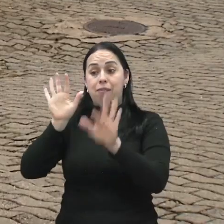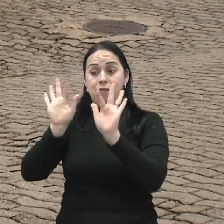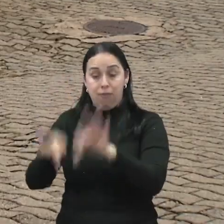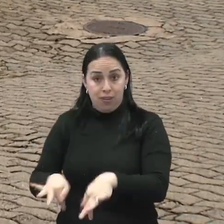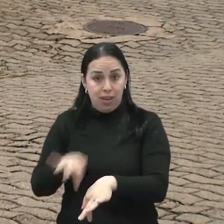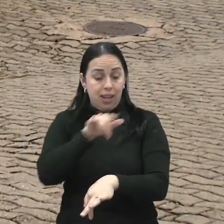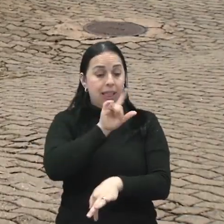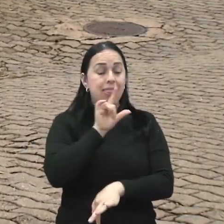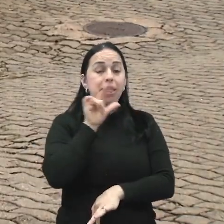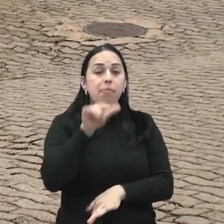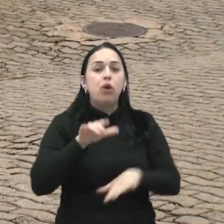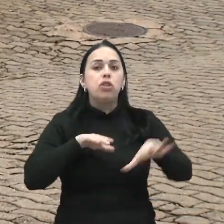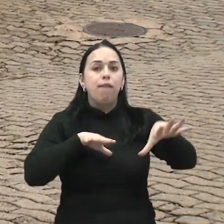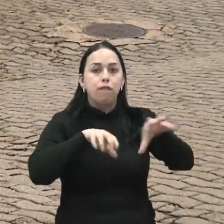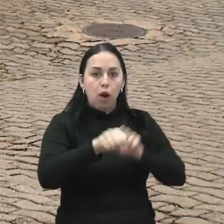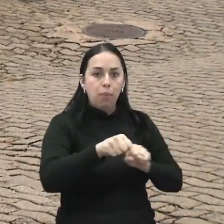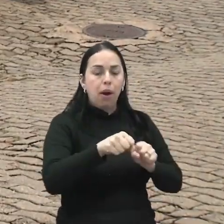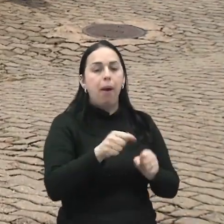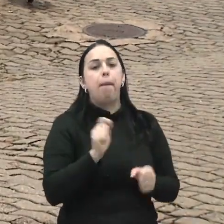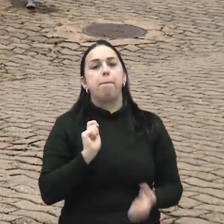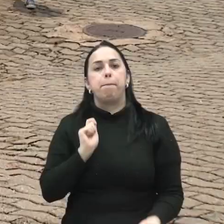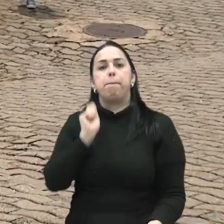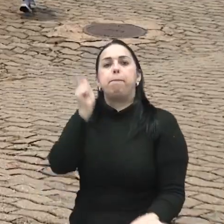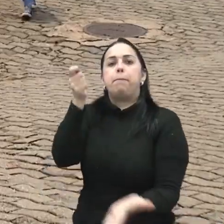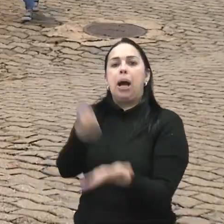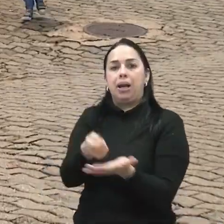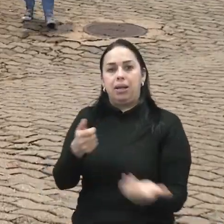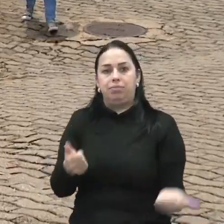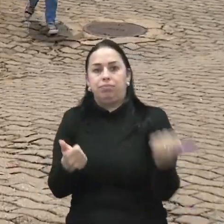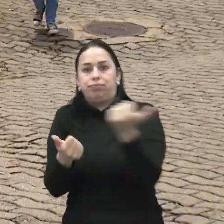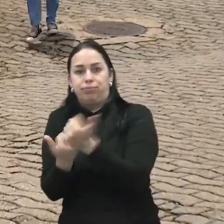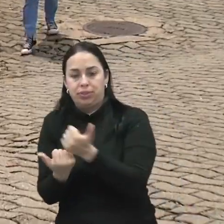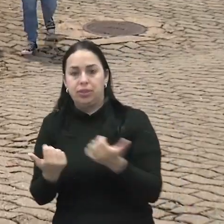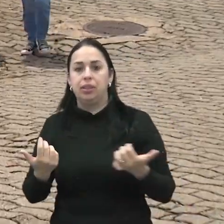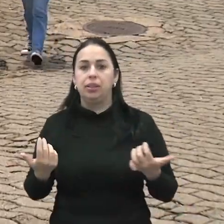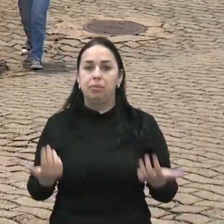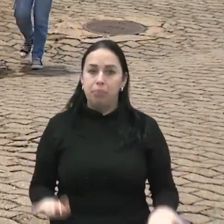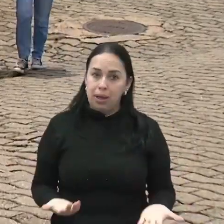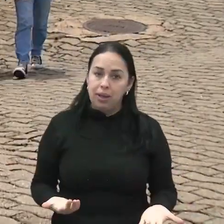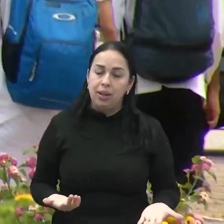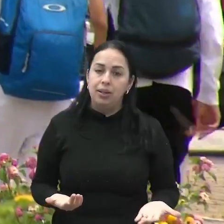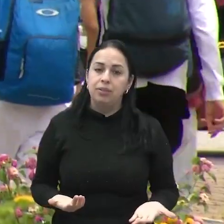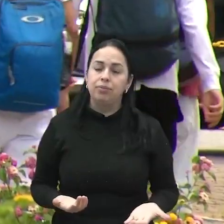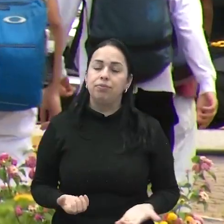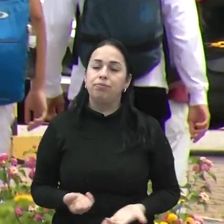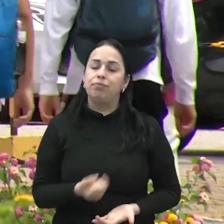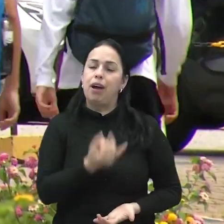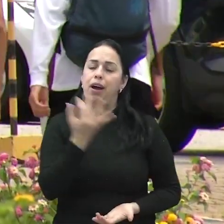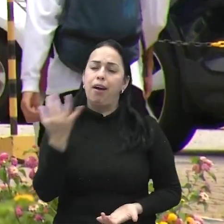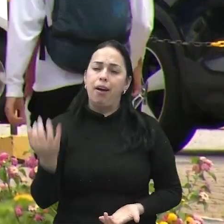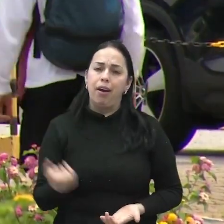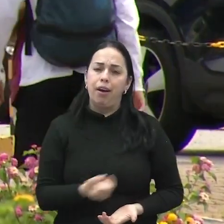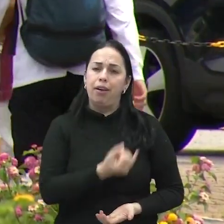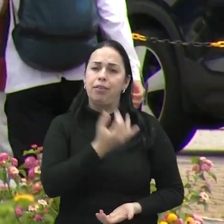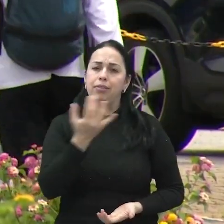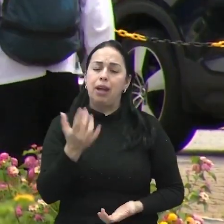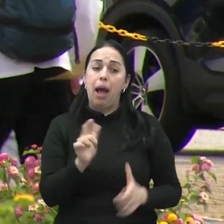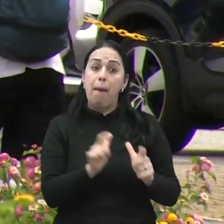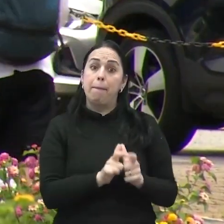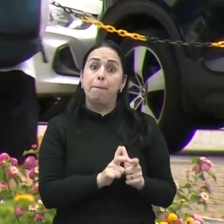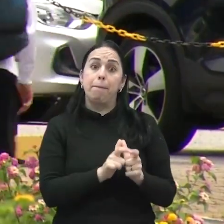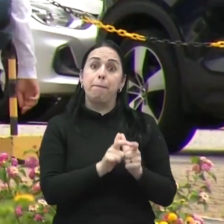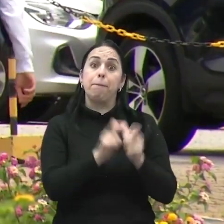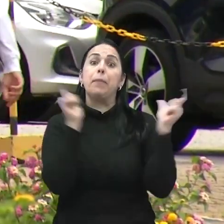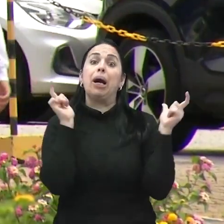e o estudante devolve esse valor com juros após a conclusão do curso. Só que por diversos